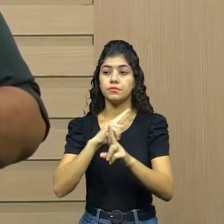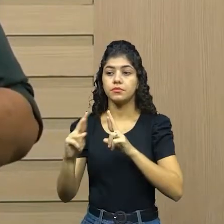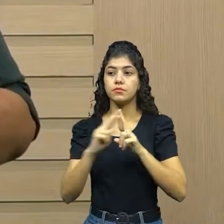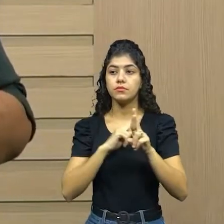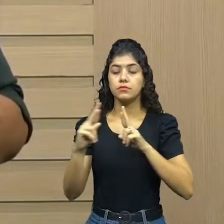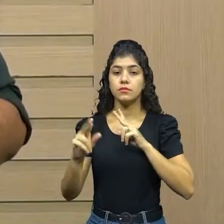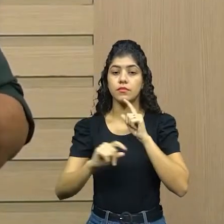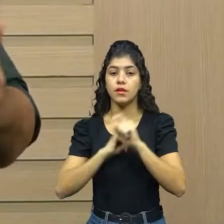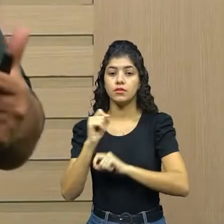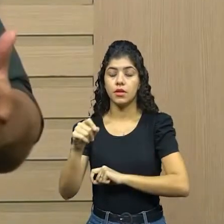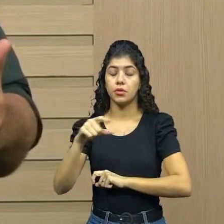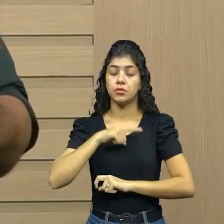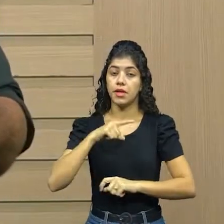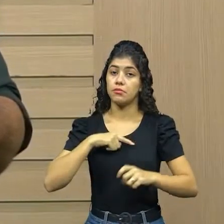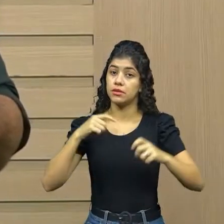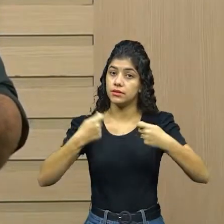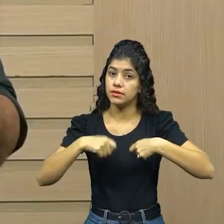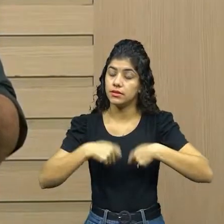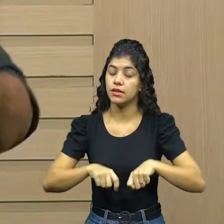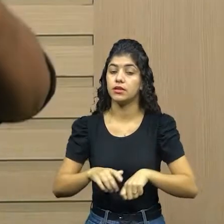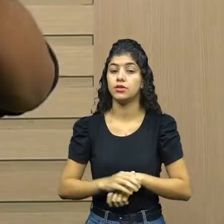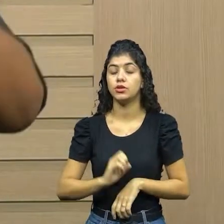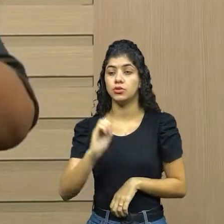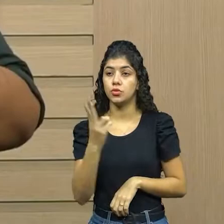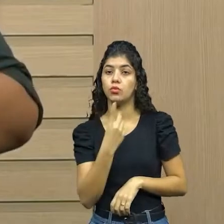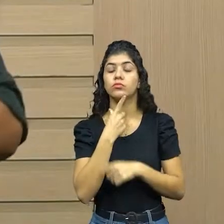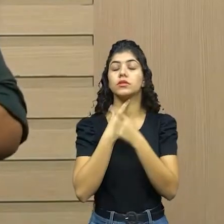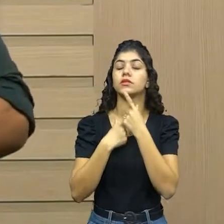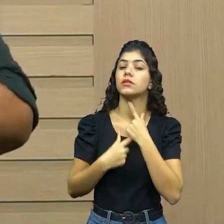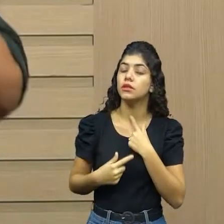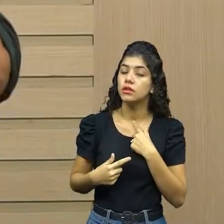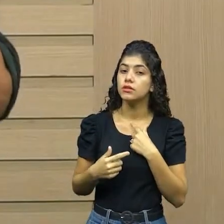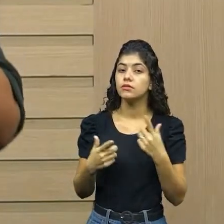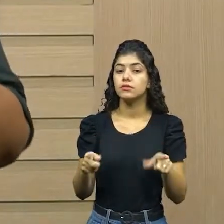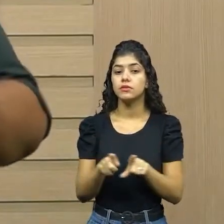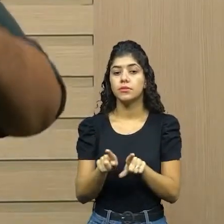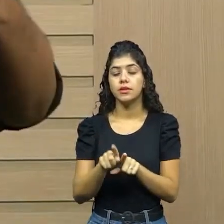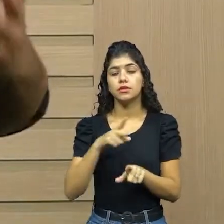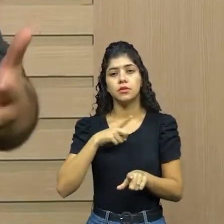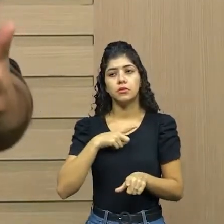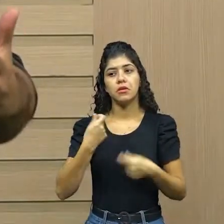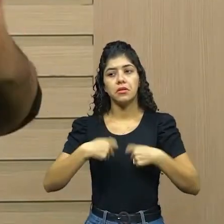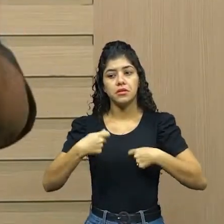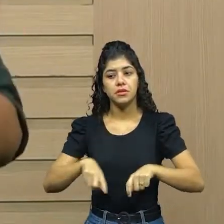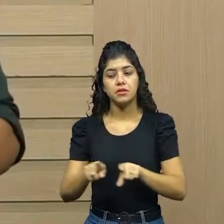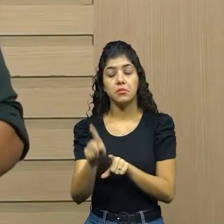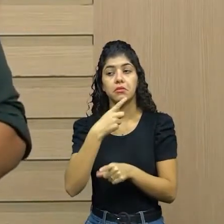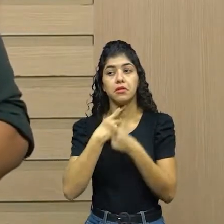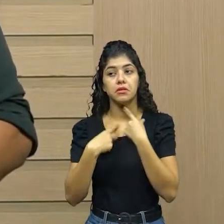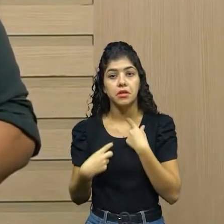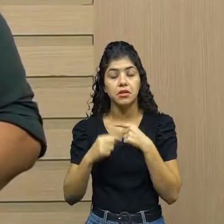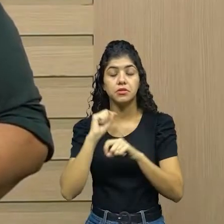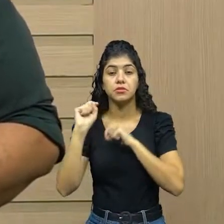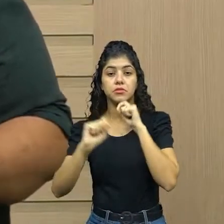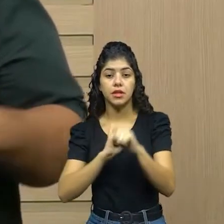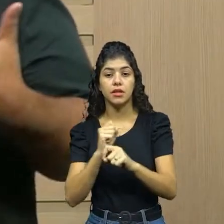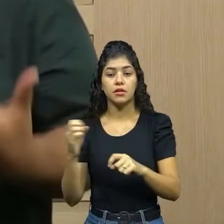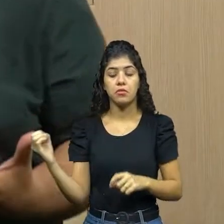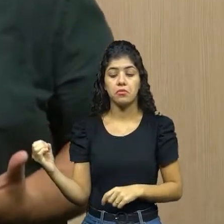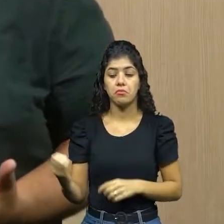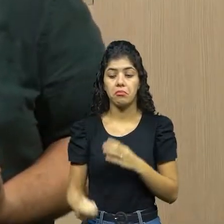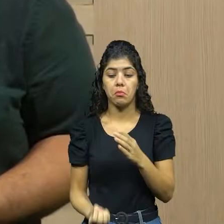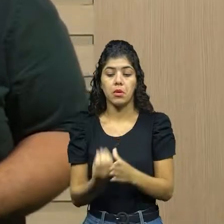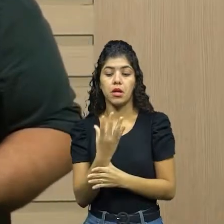seja, quando eu tenho uma necessidade ou um desejo, então se eu tenho essa necessidade e eu tenho um desejo, eu crio